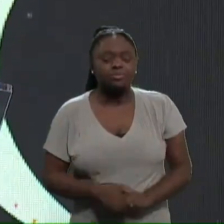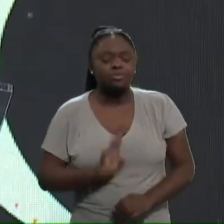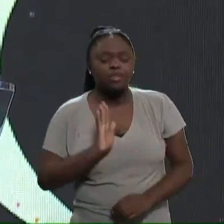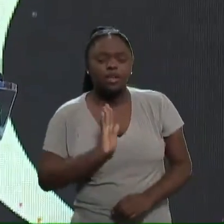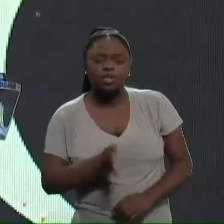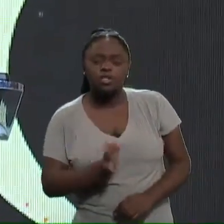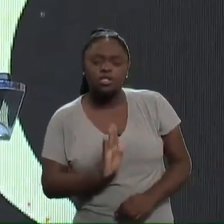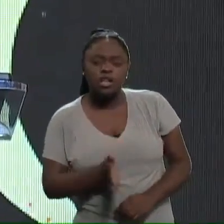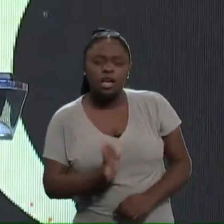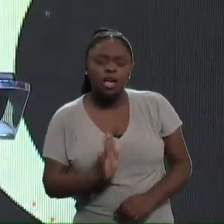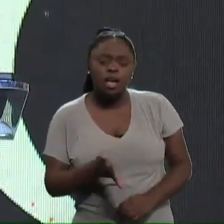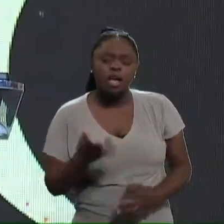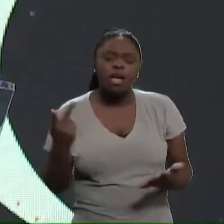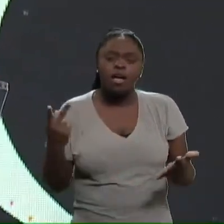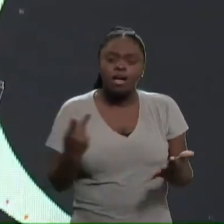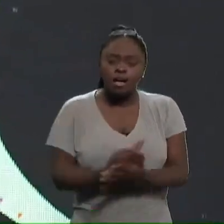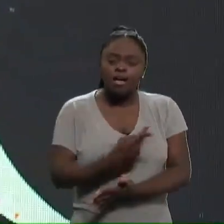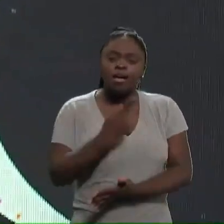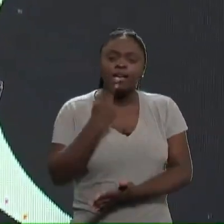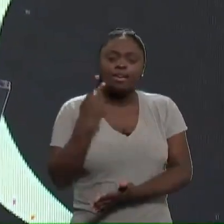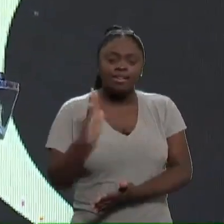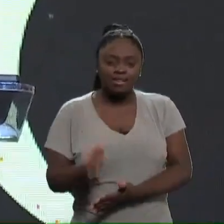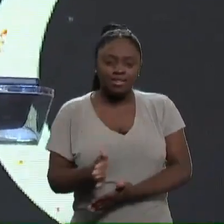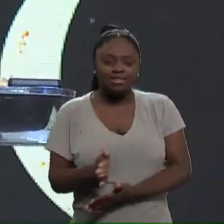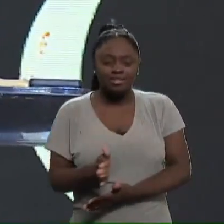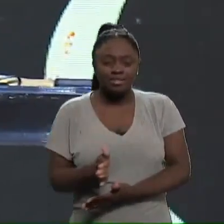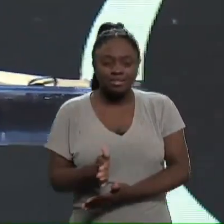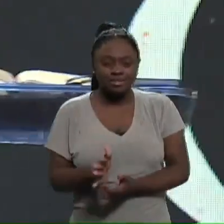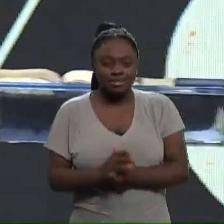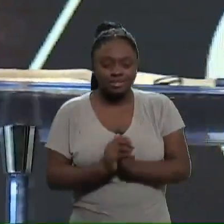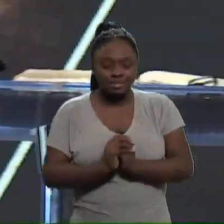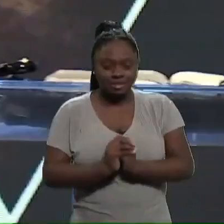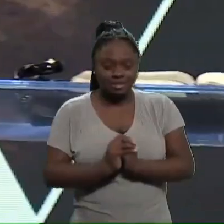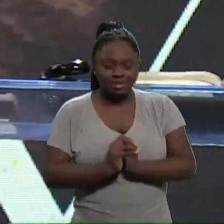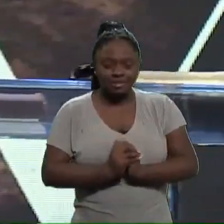Já está acontecendo.